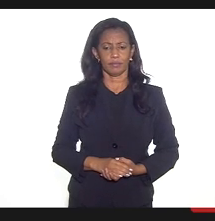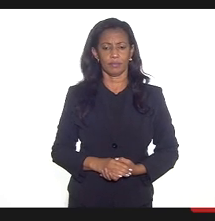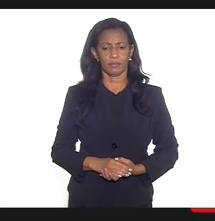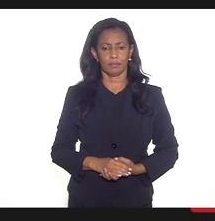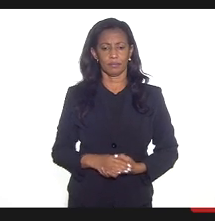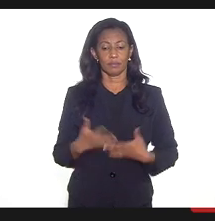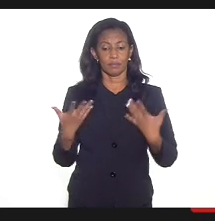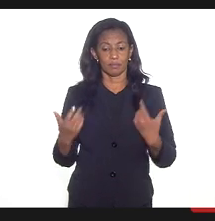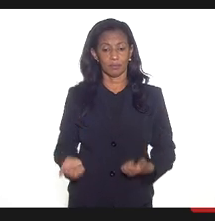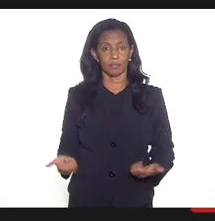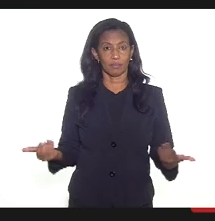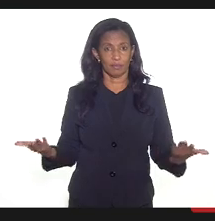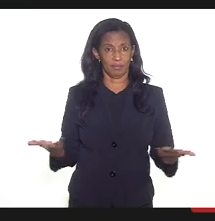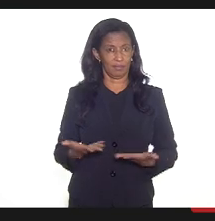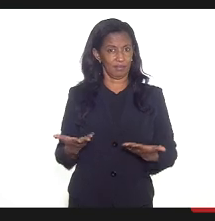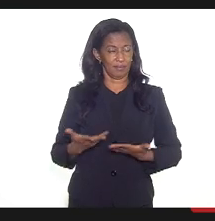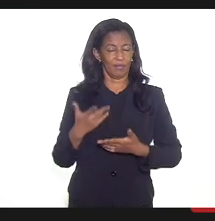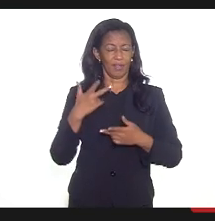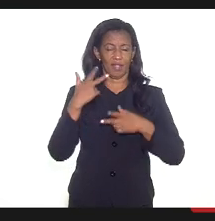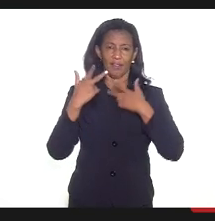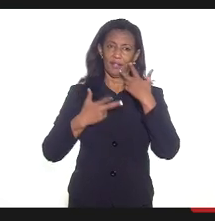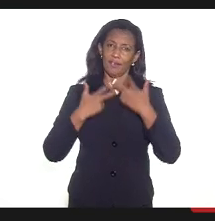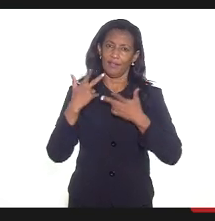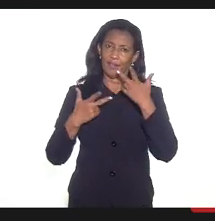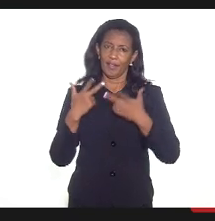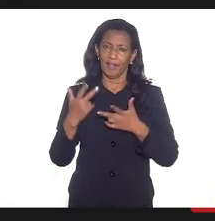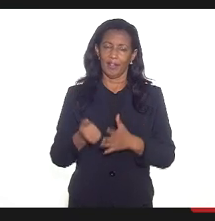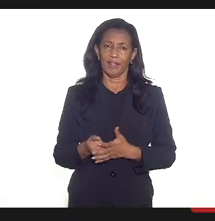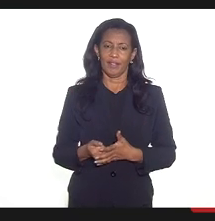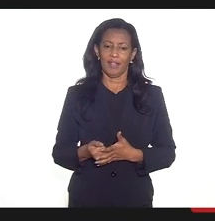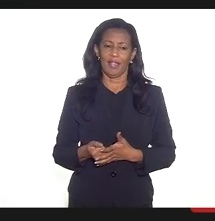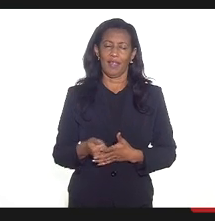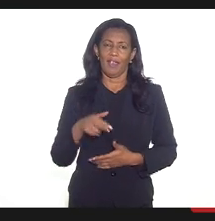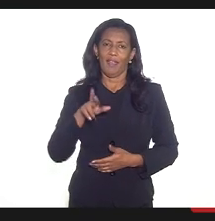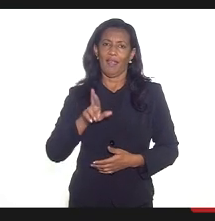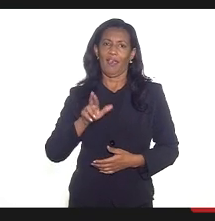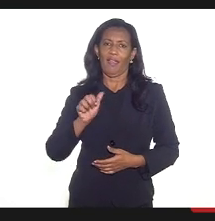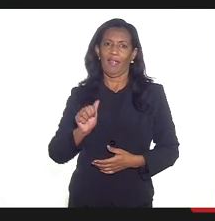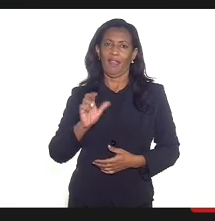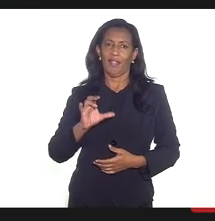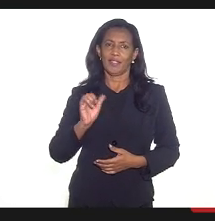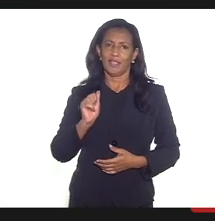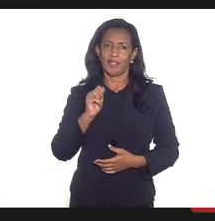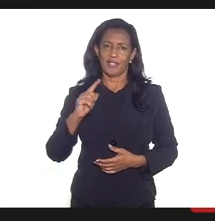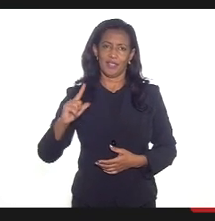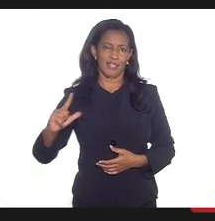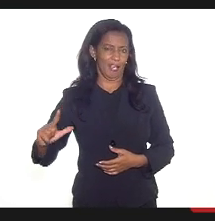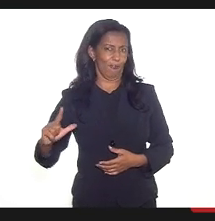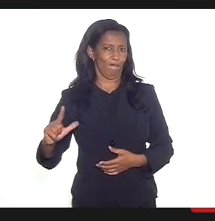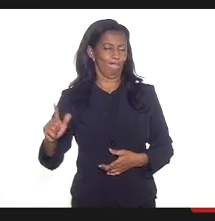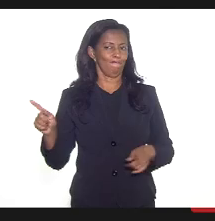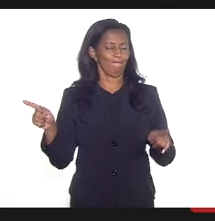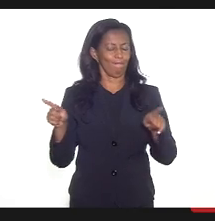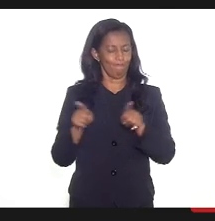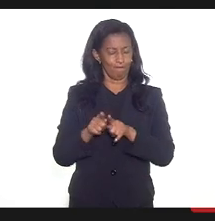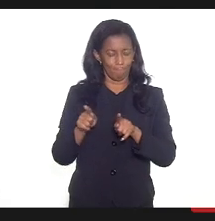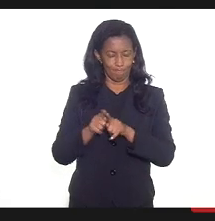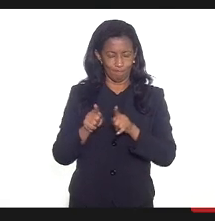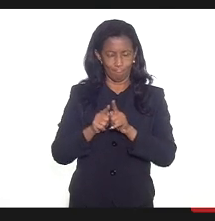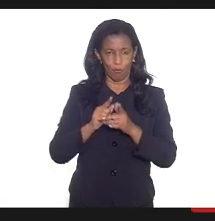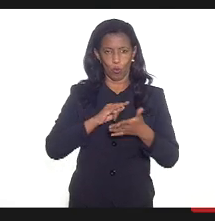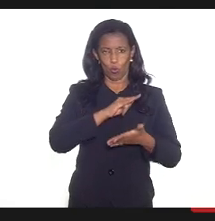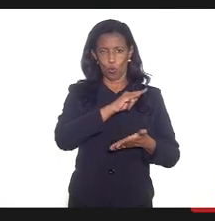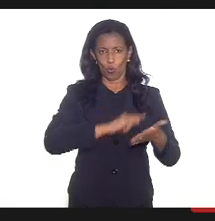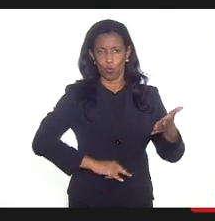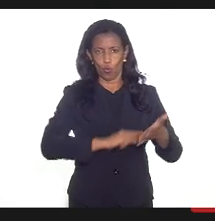Então, vamos agora falar e trazer a questão racial, que também está em destaque no dossiê mulher,